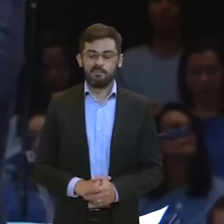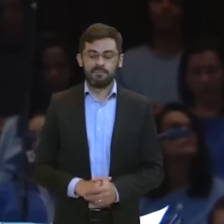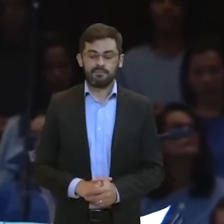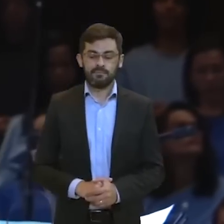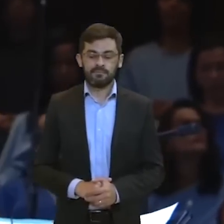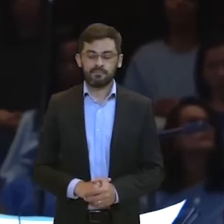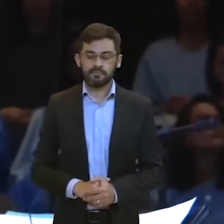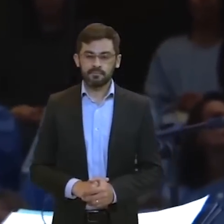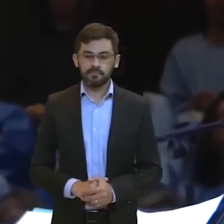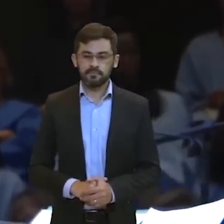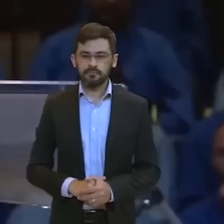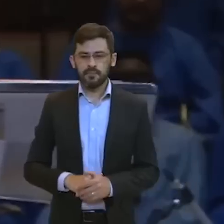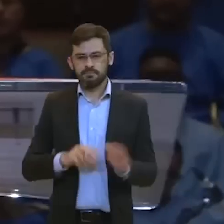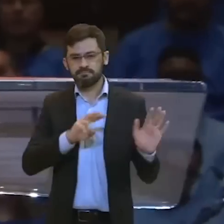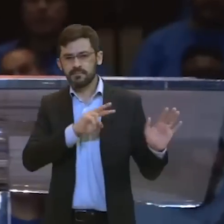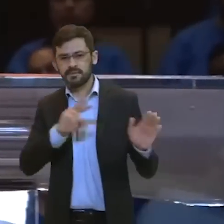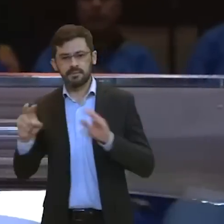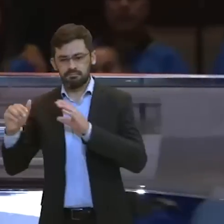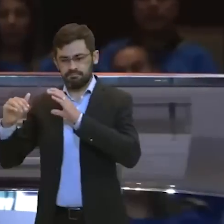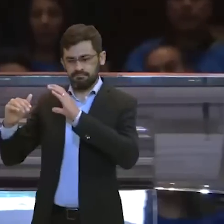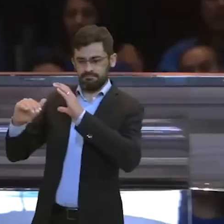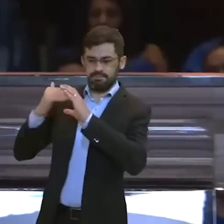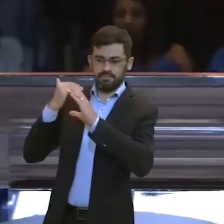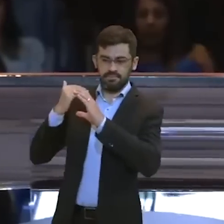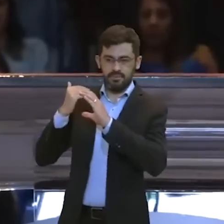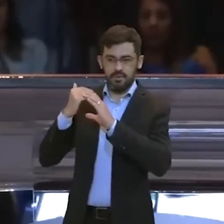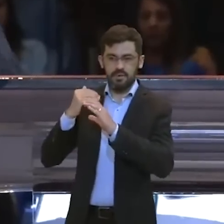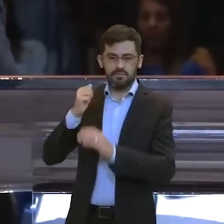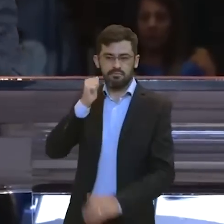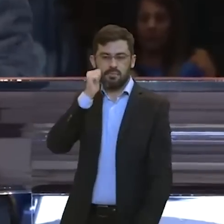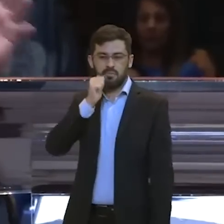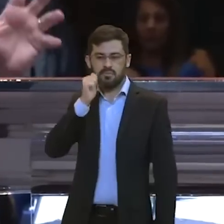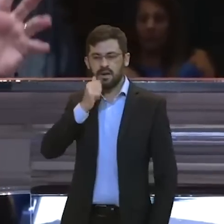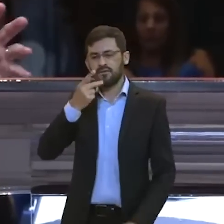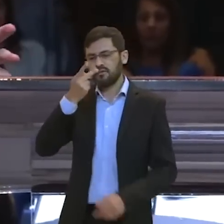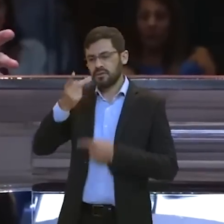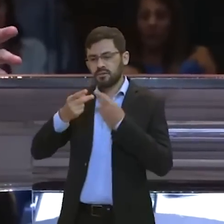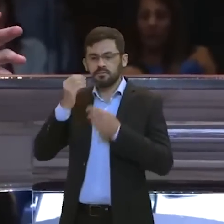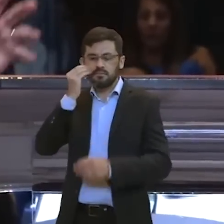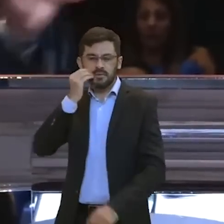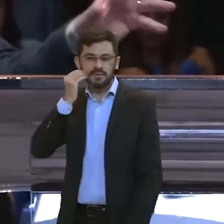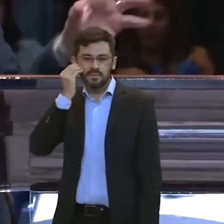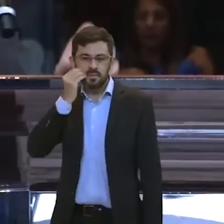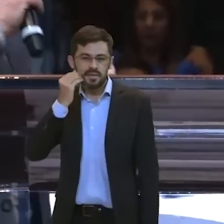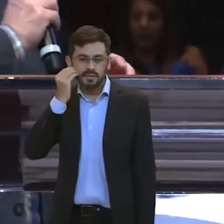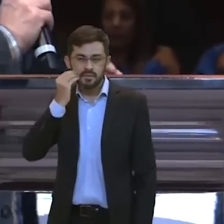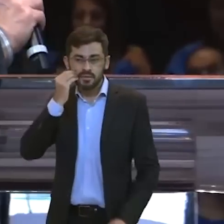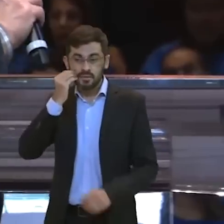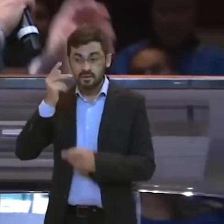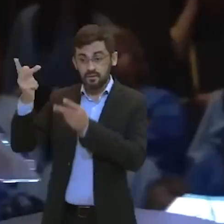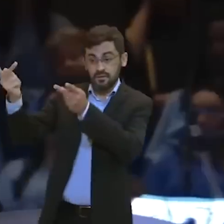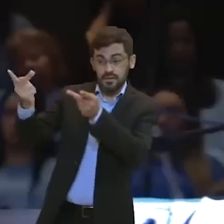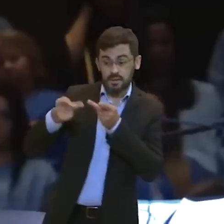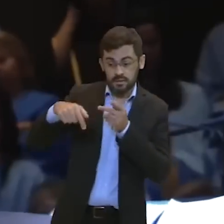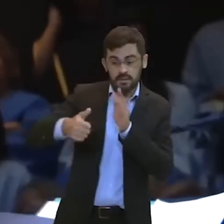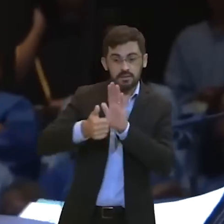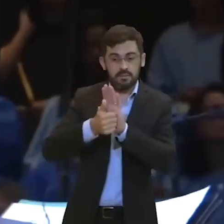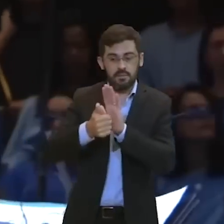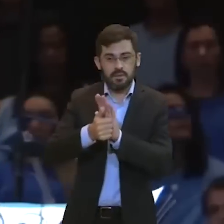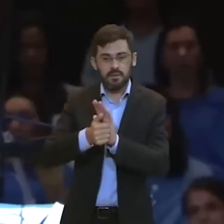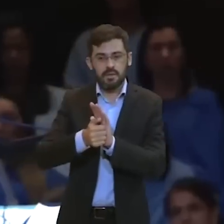Eu recebi um e-mail essa semana de uma senhora contando uma experiência de ter vindo aqui. Ela